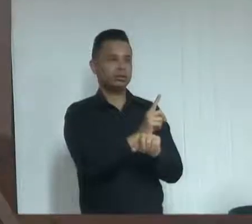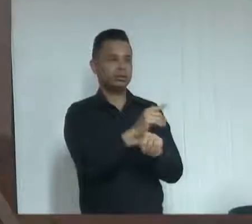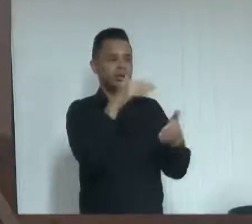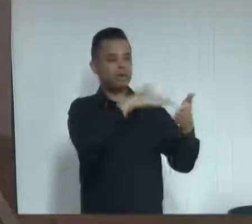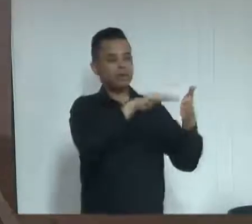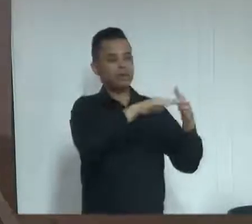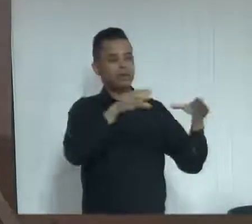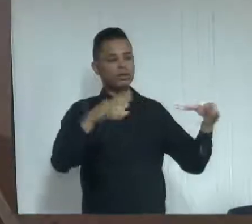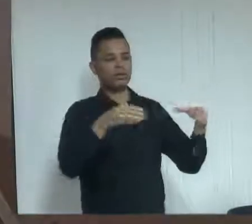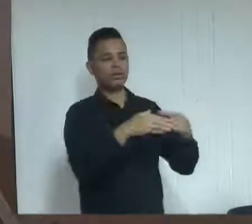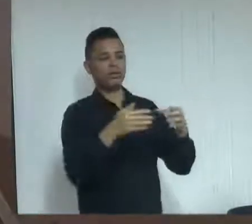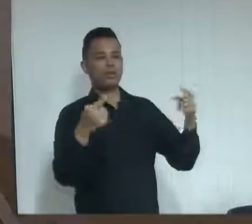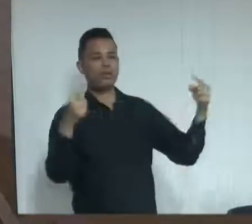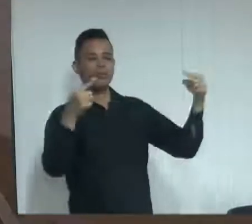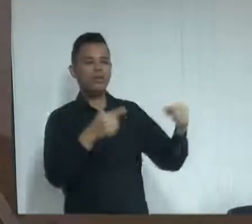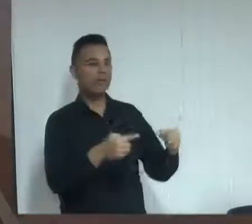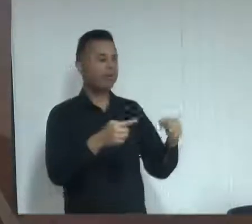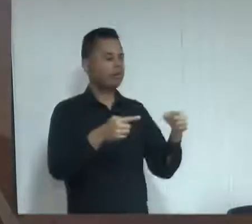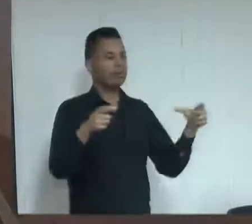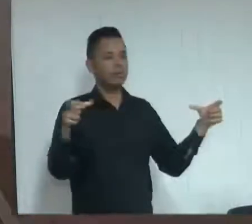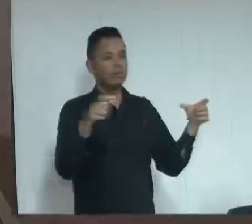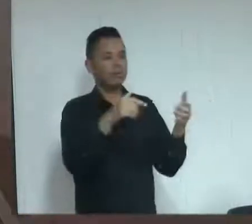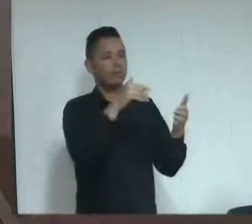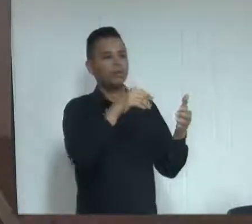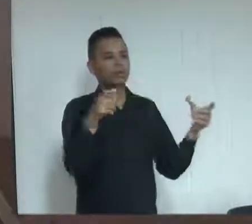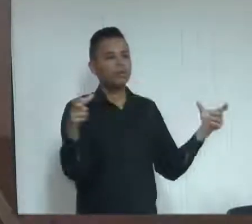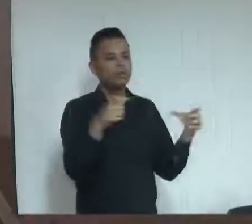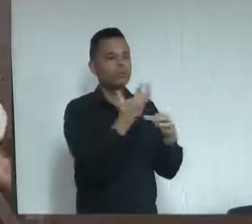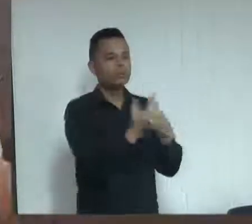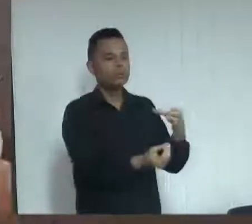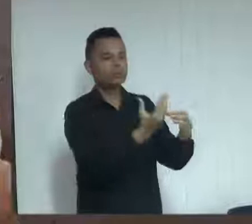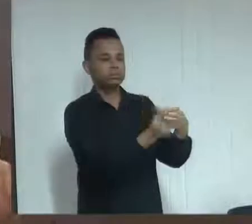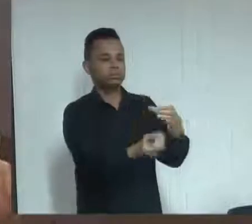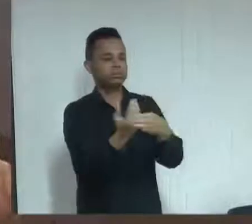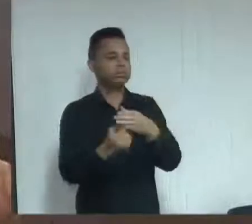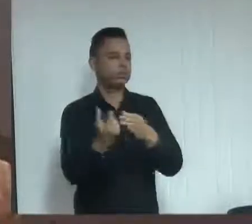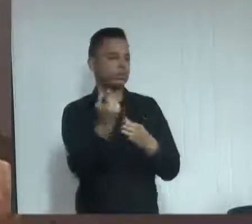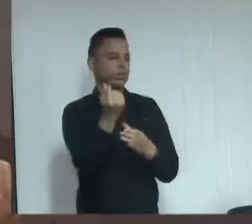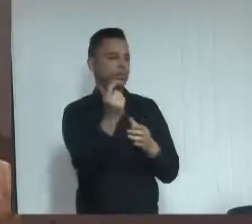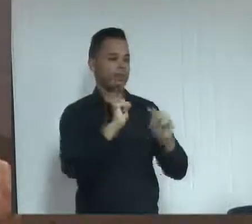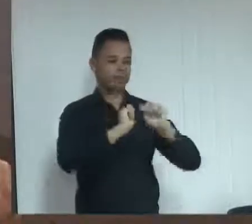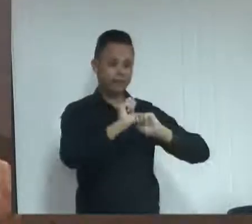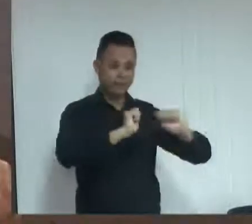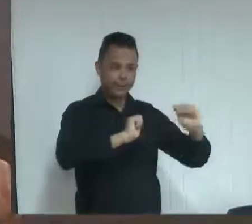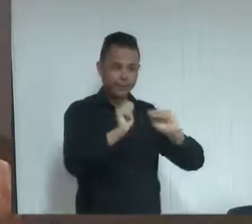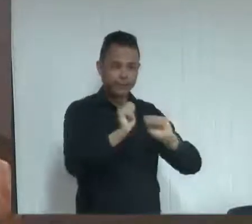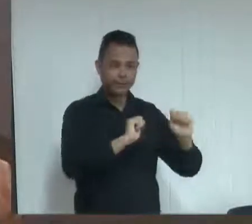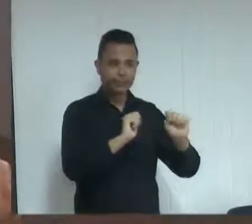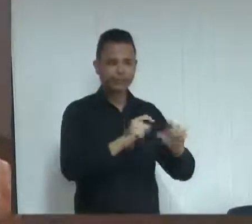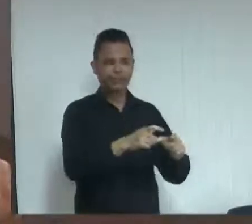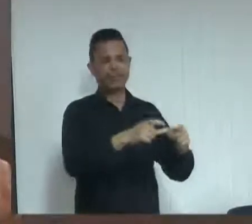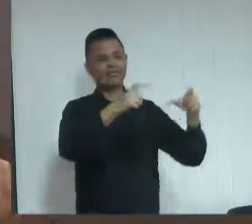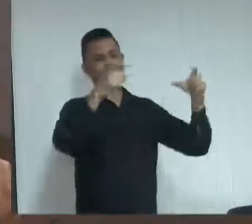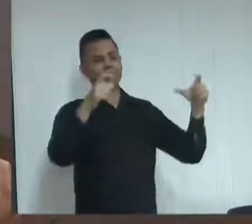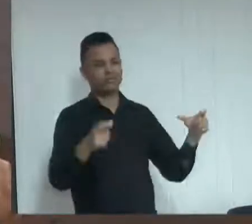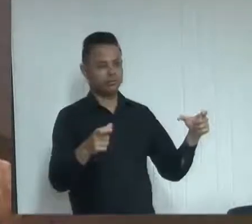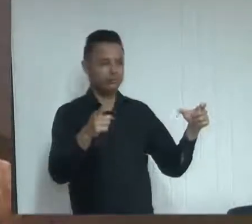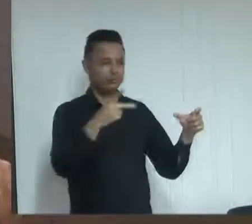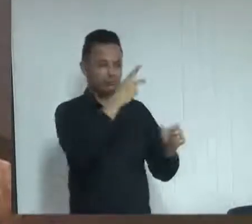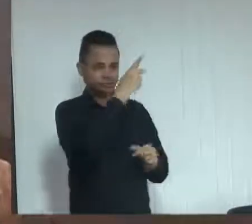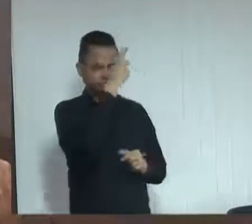foi a oposição que prometeu diminuir o gasto com a prefeitura. Então, simplesmente aumentar de uma